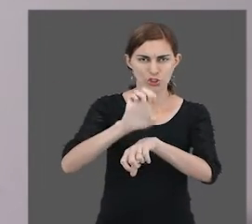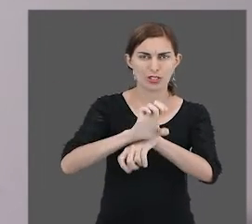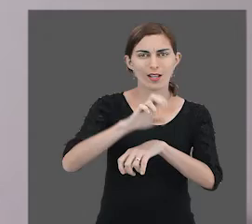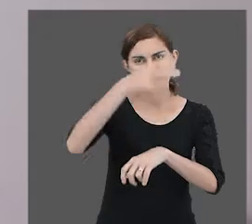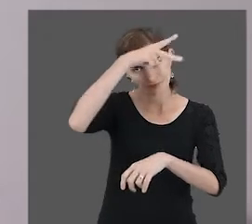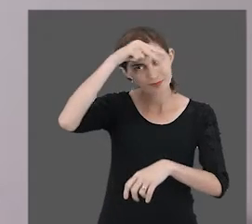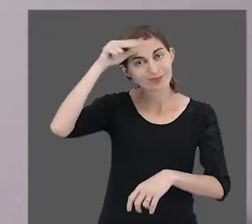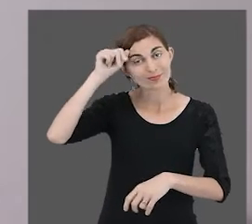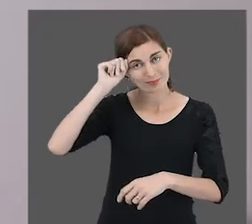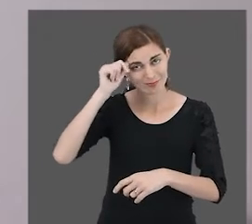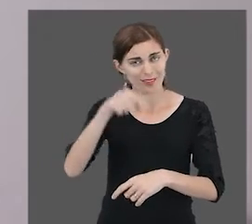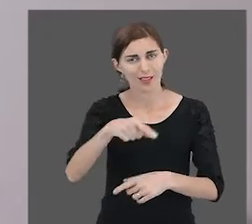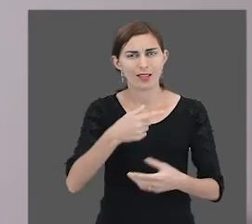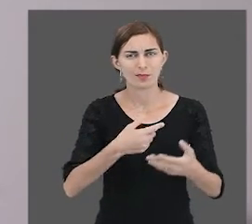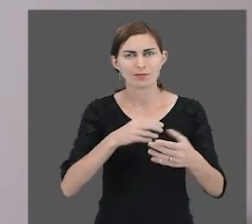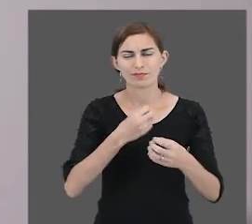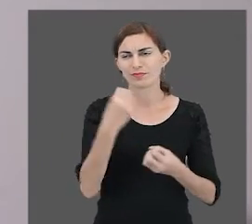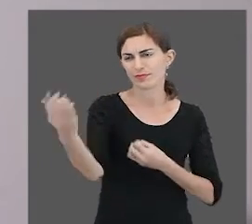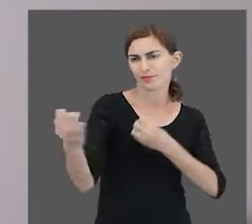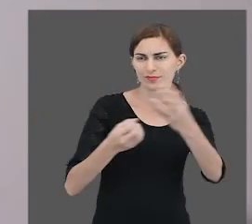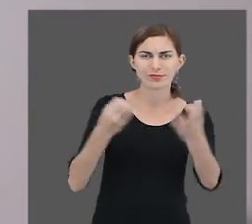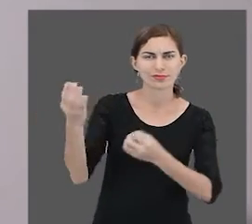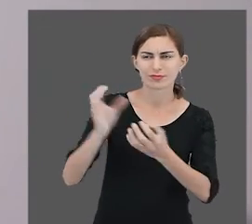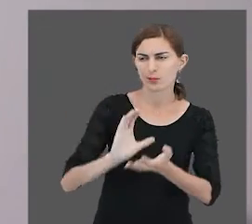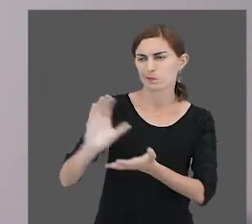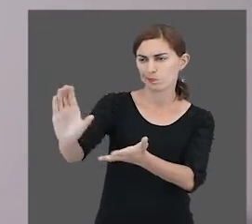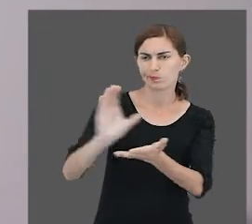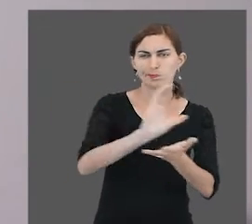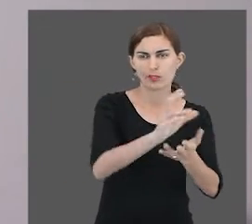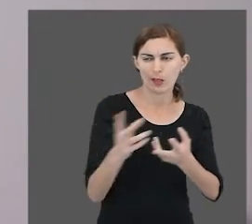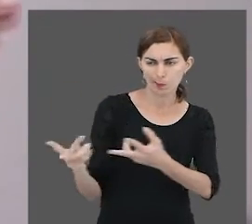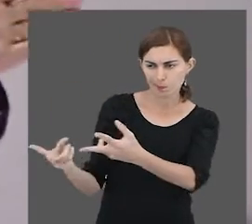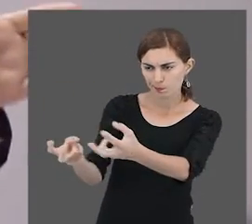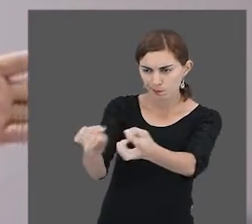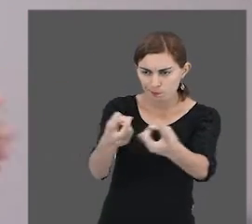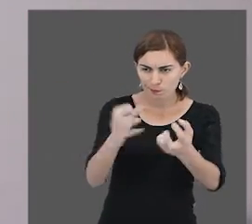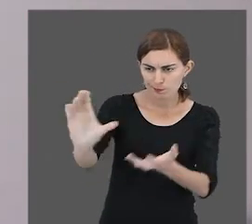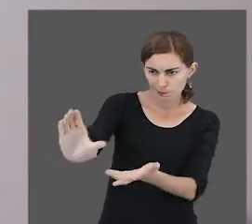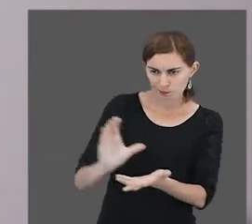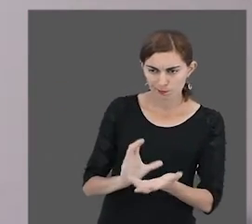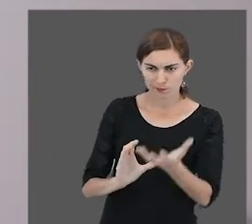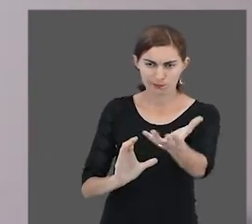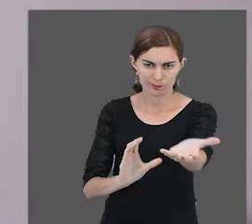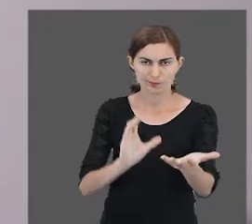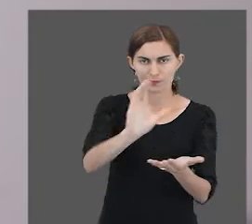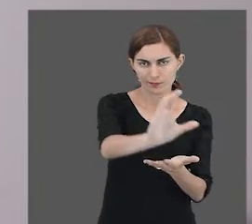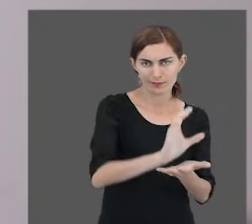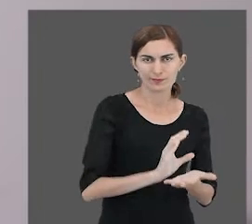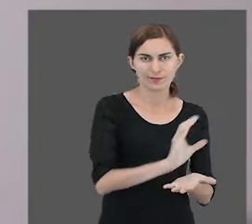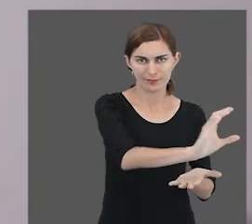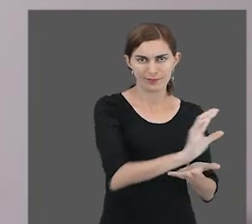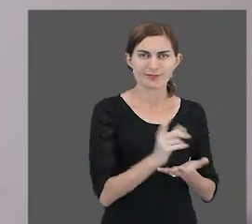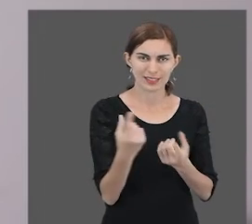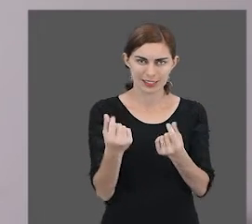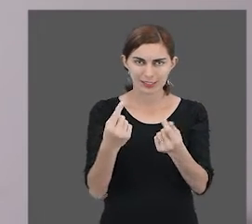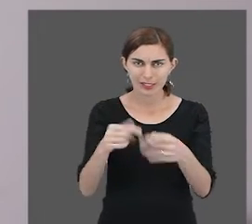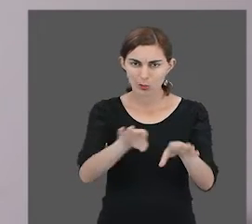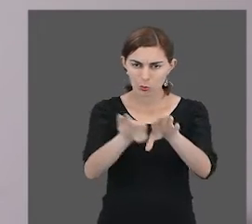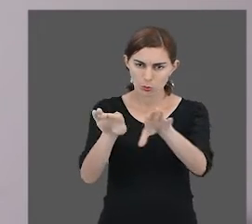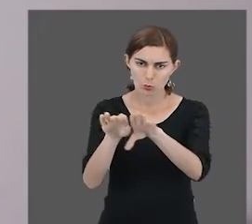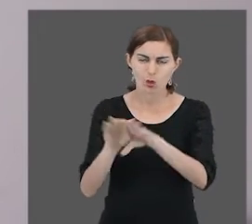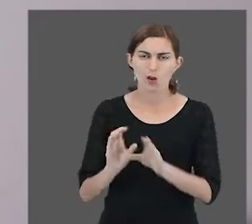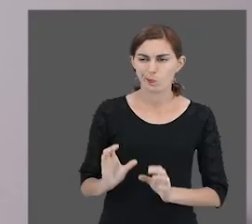ela tem uma função de redistribuição de recursos, ela arrecada de todos e redistribui conforme estabelecendo critérios de